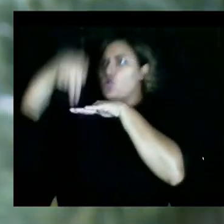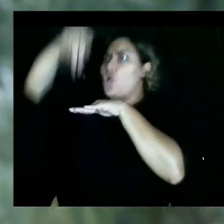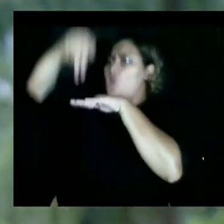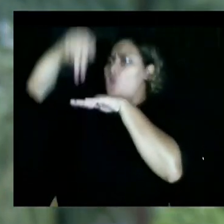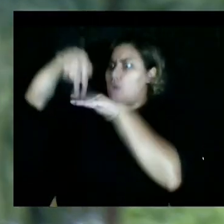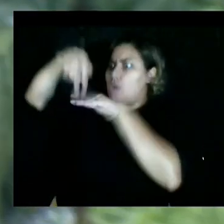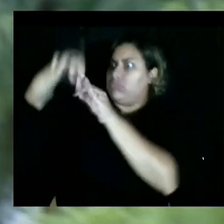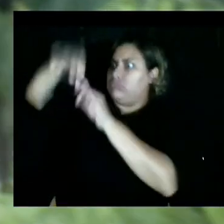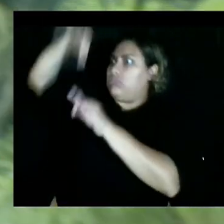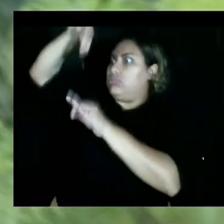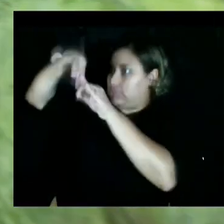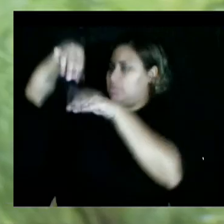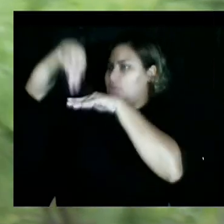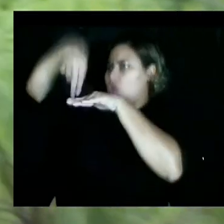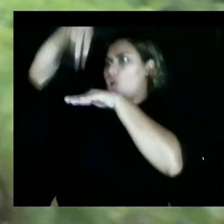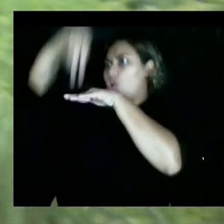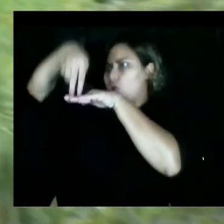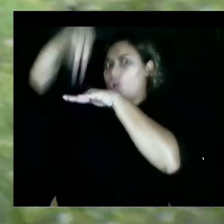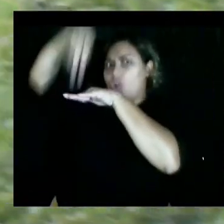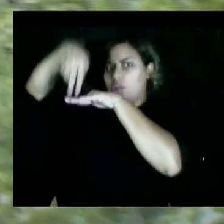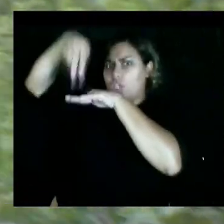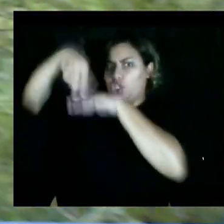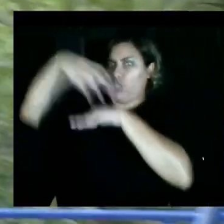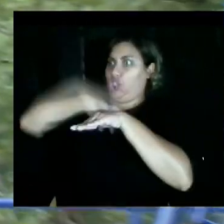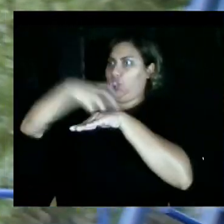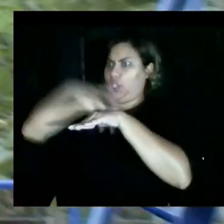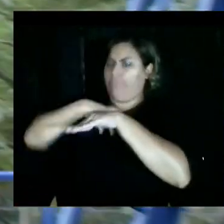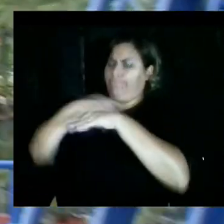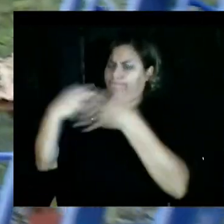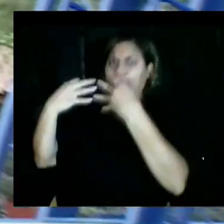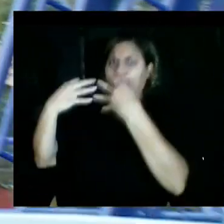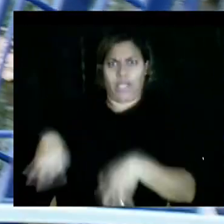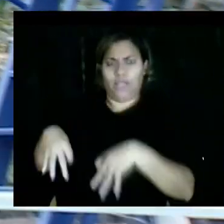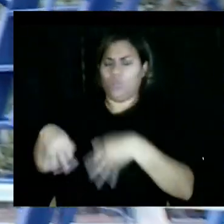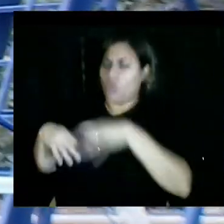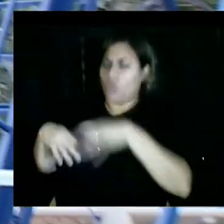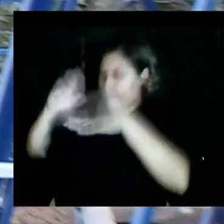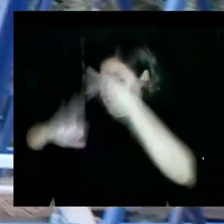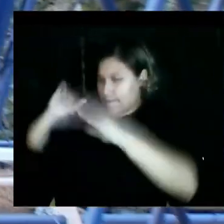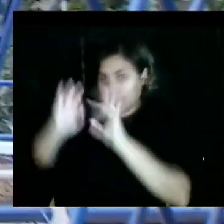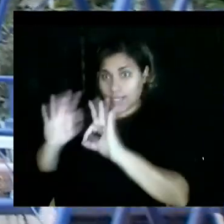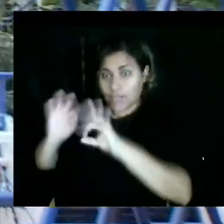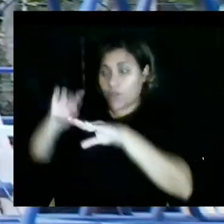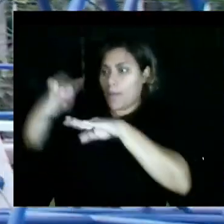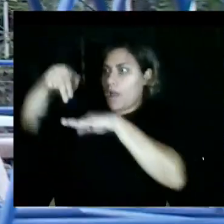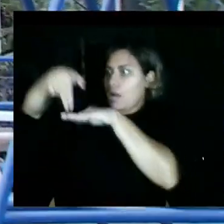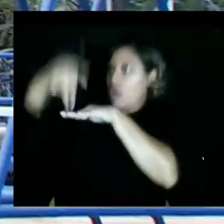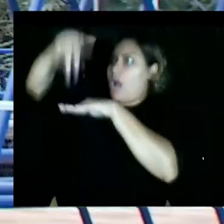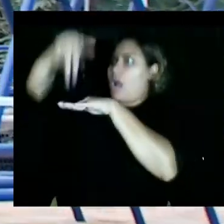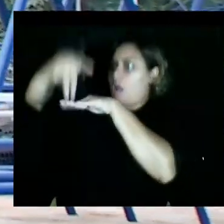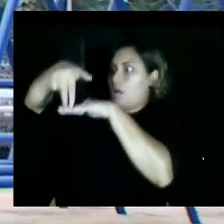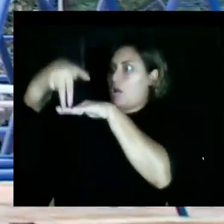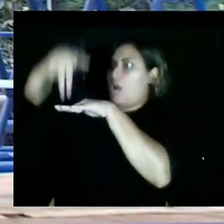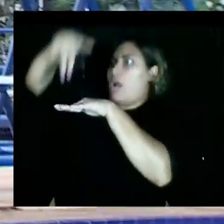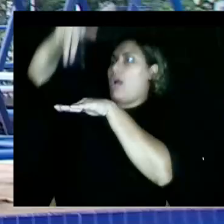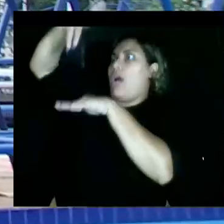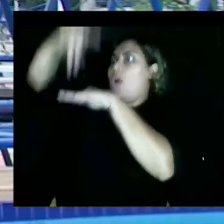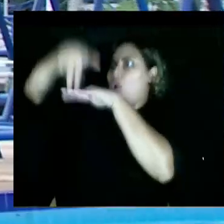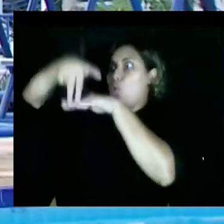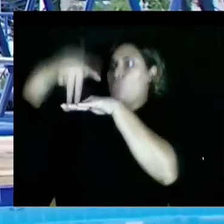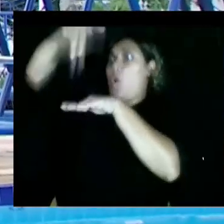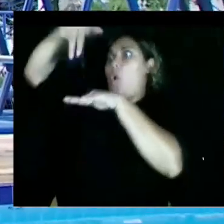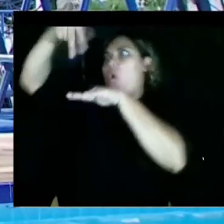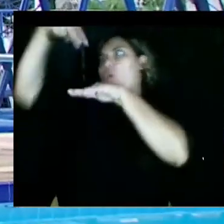do salto, aí precisa ter uma técnica mais apurada, a altura que ele termina o salto, isso tem um valor muito importante